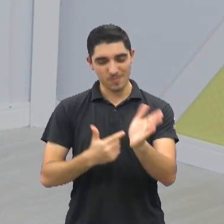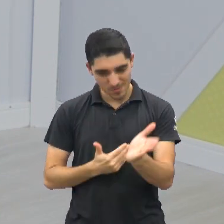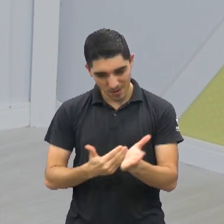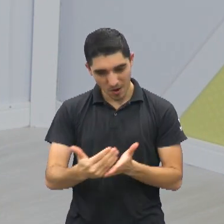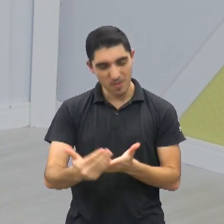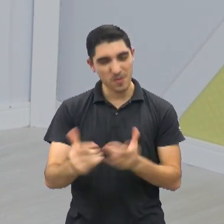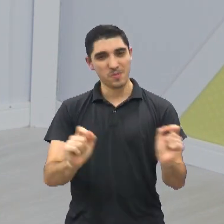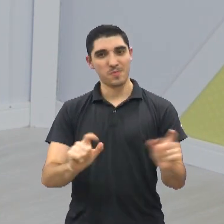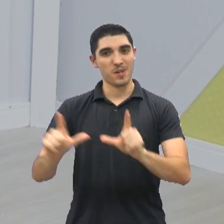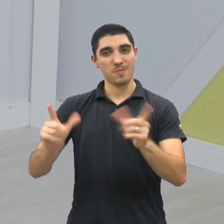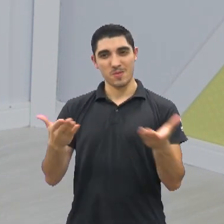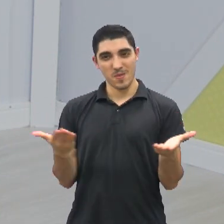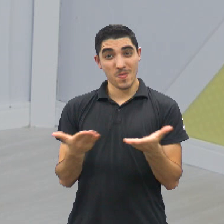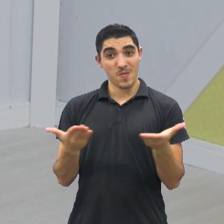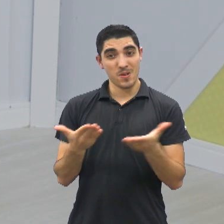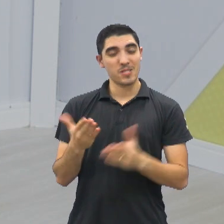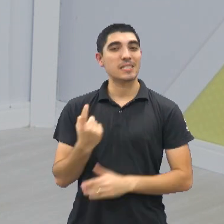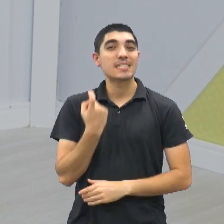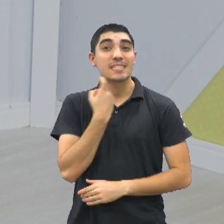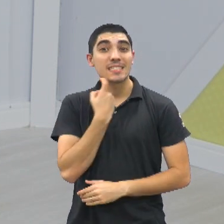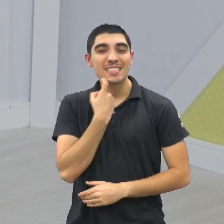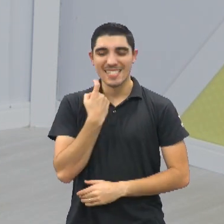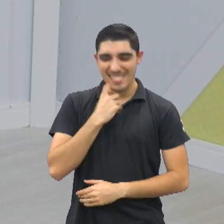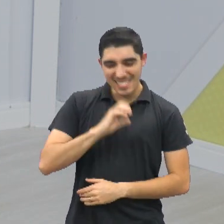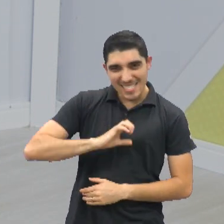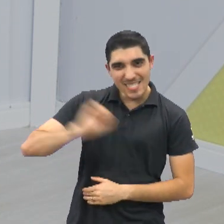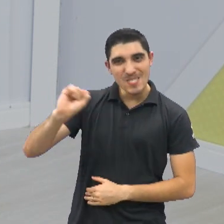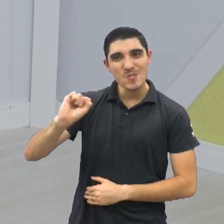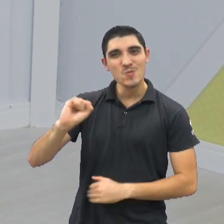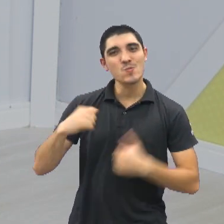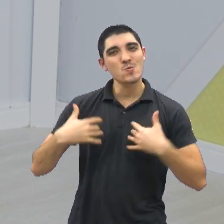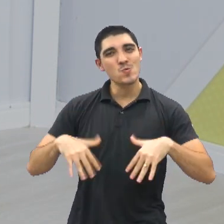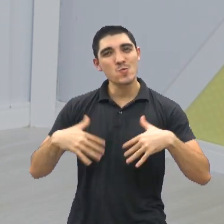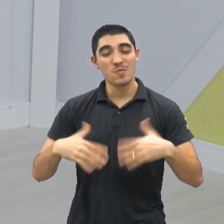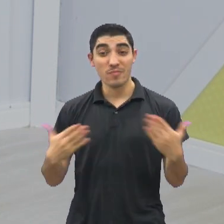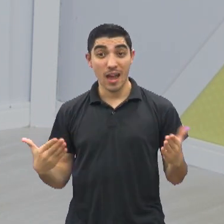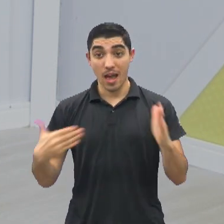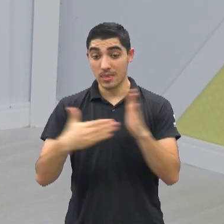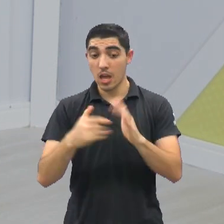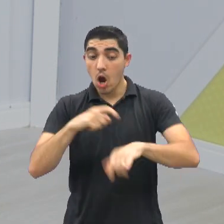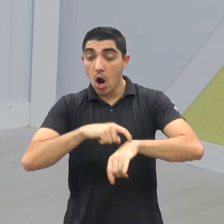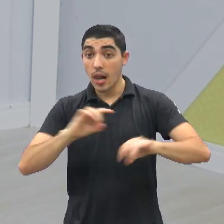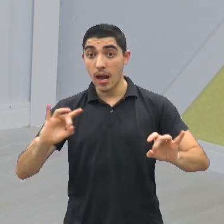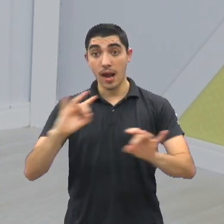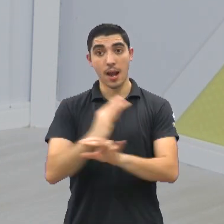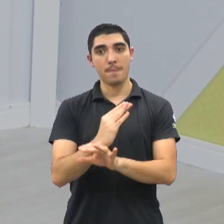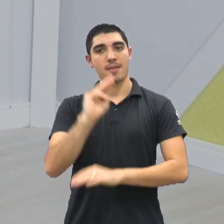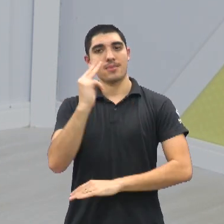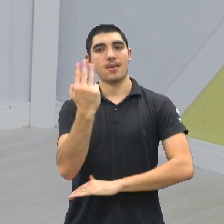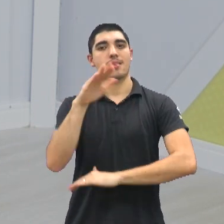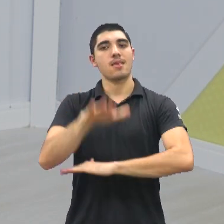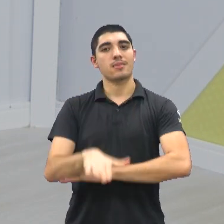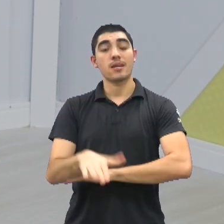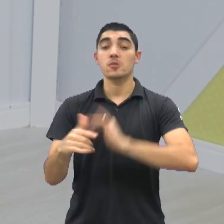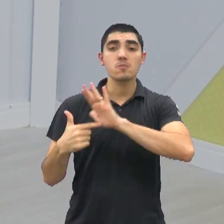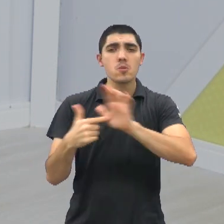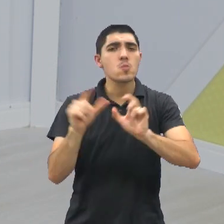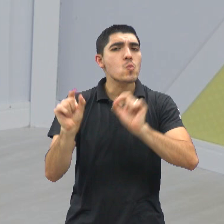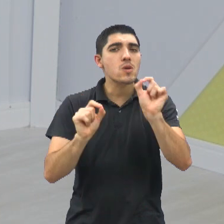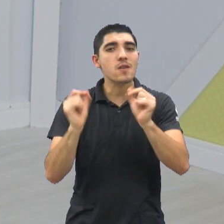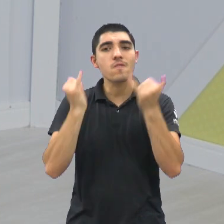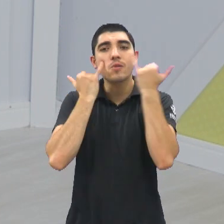chegando nesta sexta-feira sexou hein galera vamos até às 3 da tarde trazendo as principais